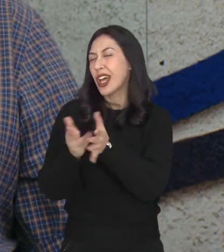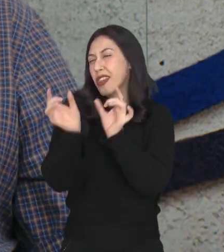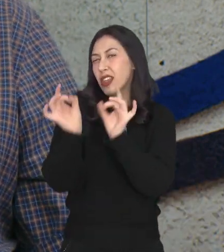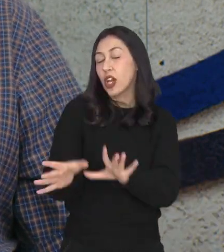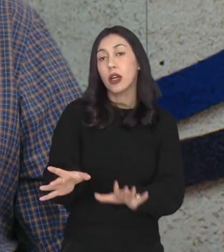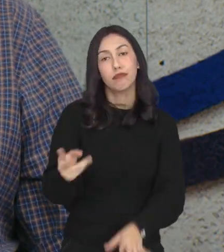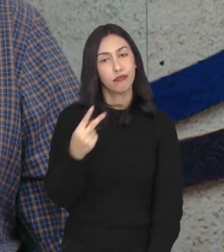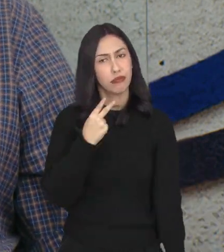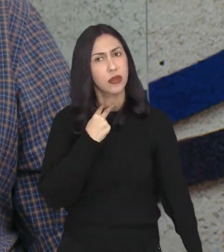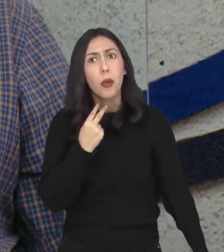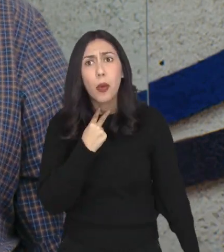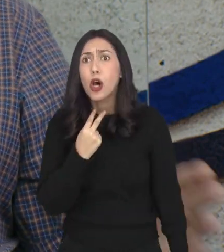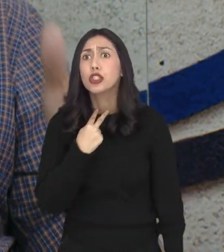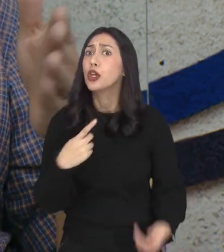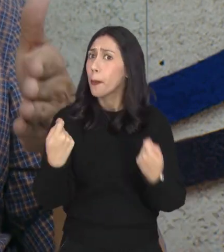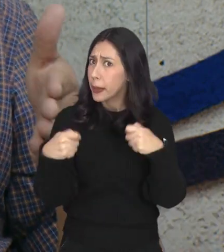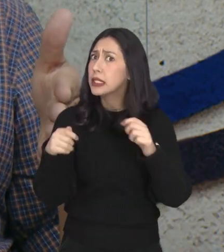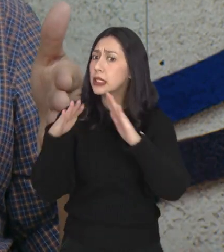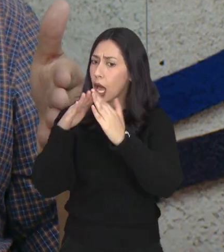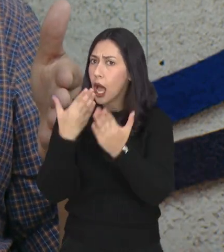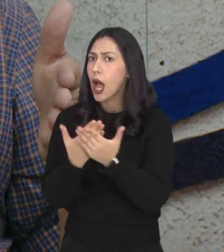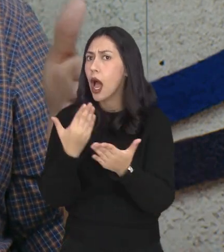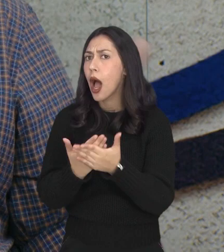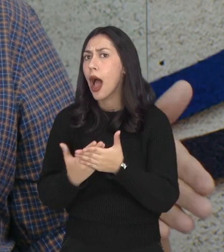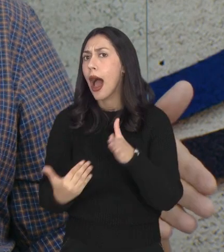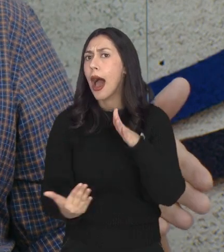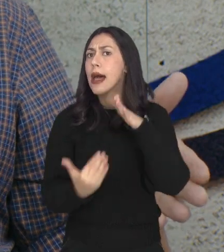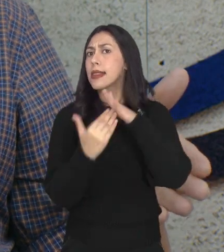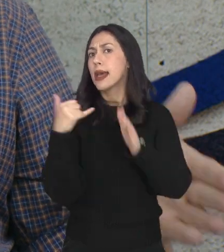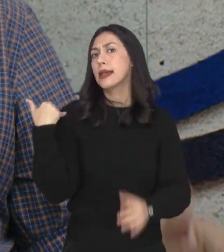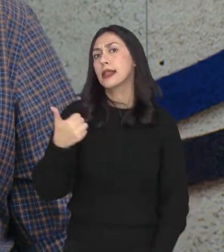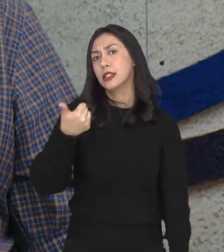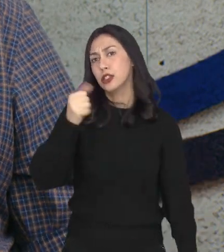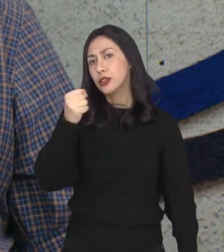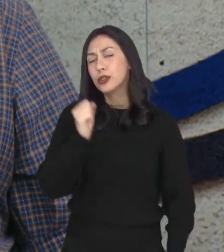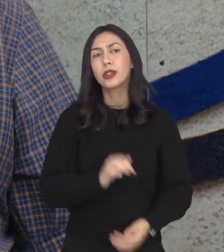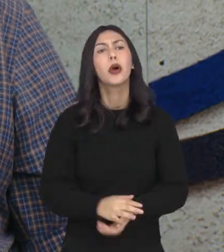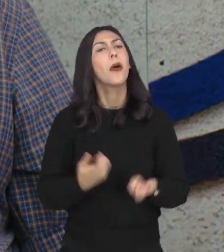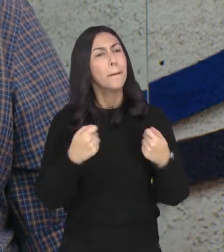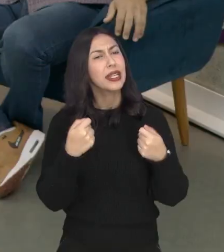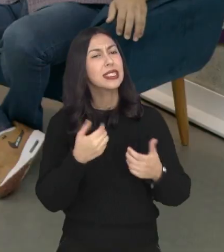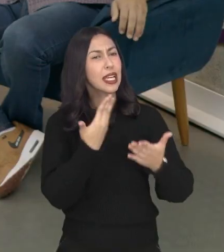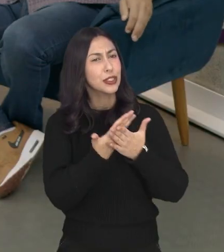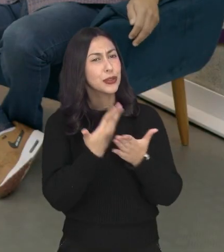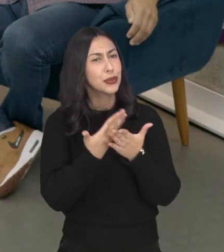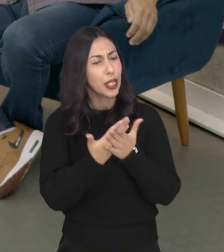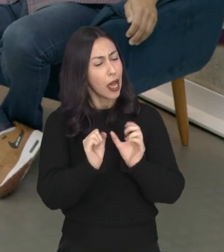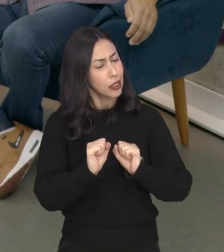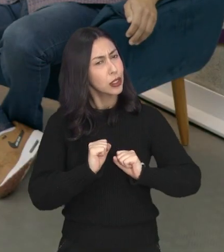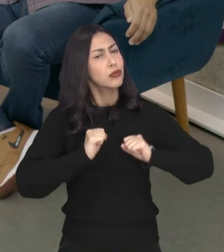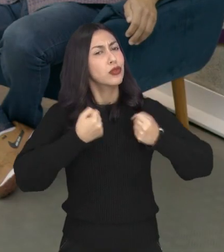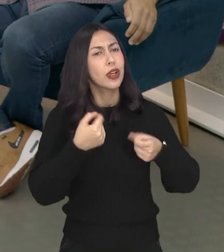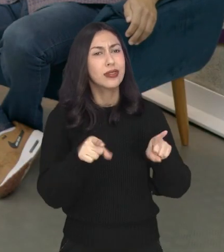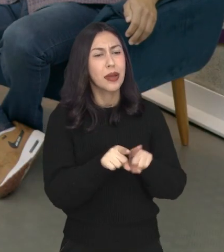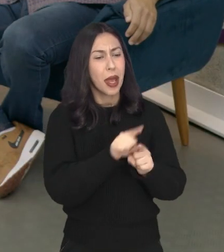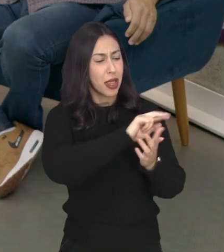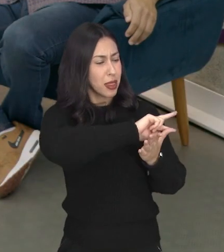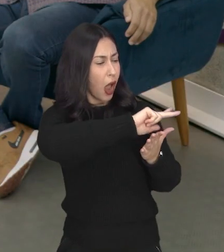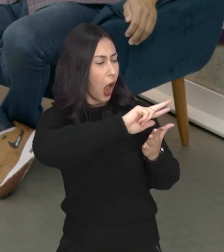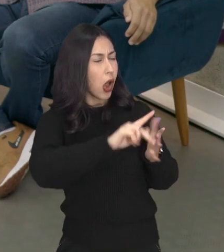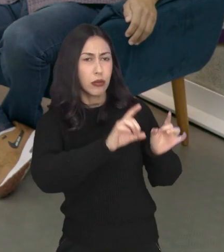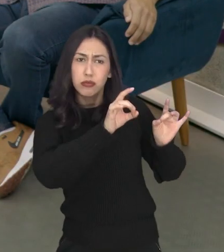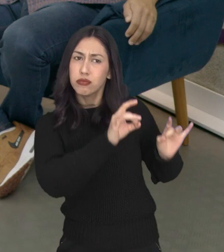estudar. Não, não é assim. Num clube de verdade, você vai ter que estudar. Até os 18 anos. Tem que estudar, tem que ter disciplina, tem